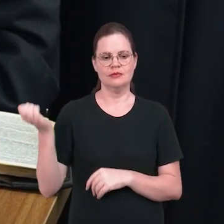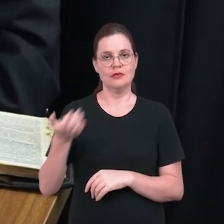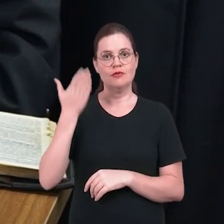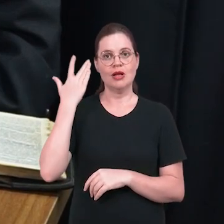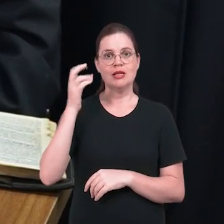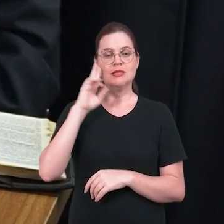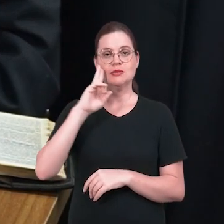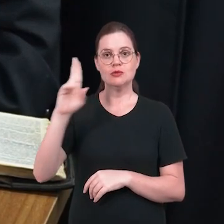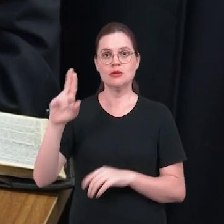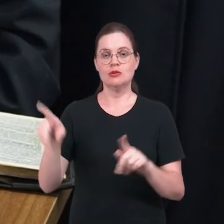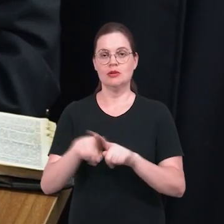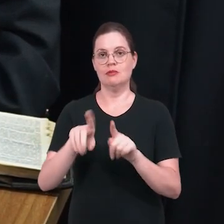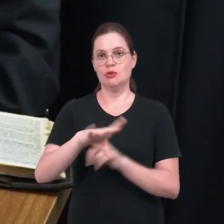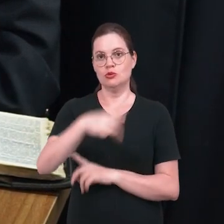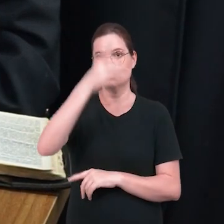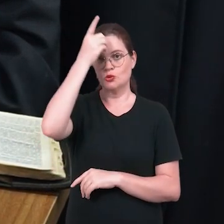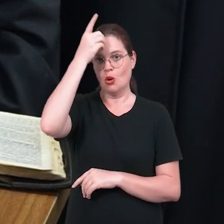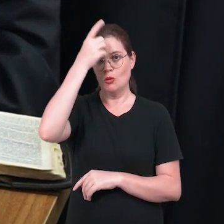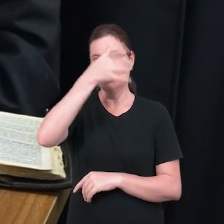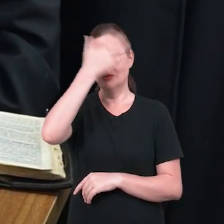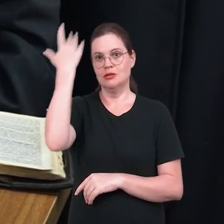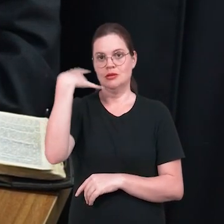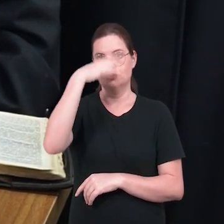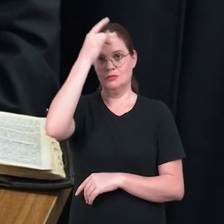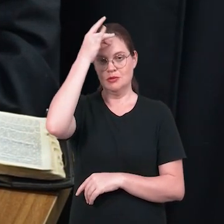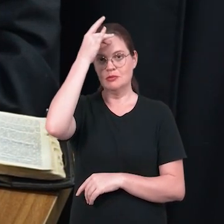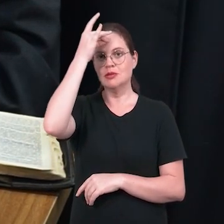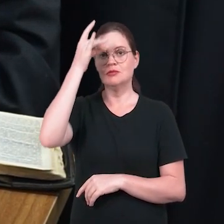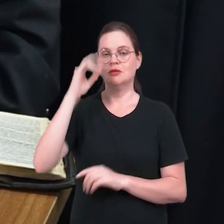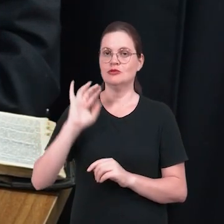revelação do Senhor, o dom do Espírito Santo presente já,